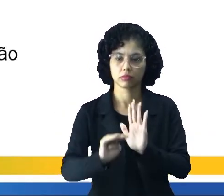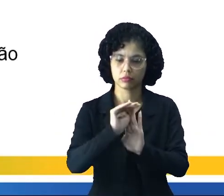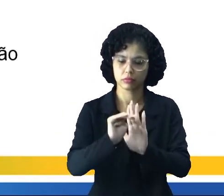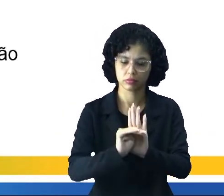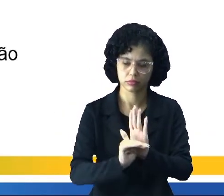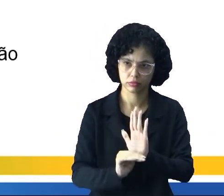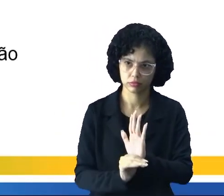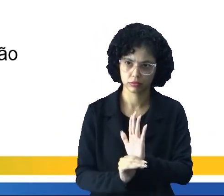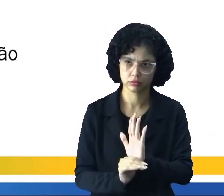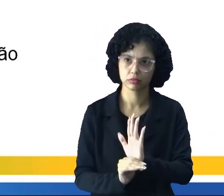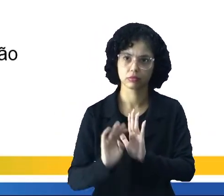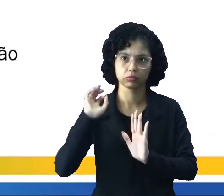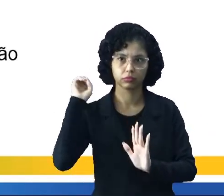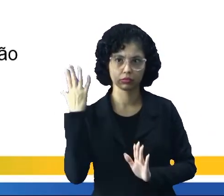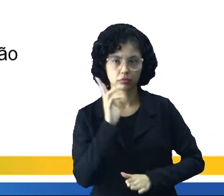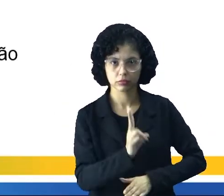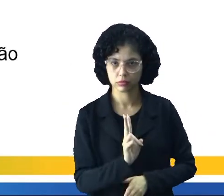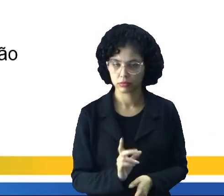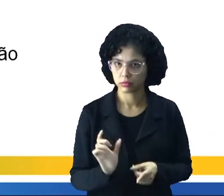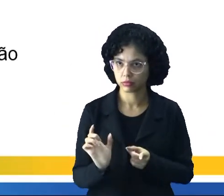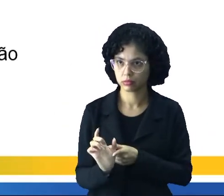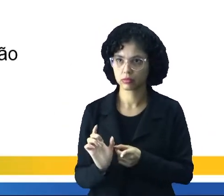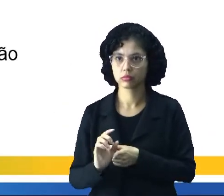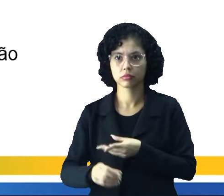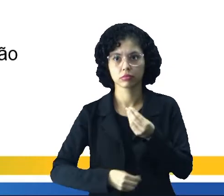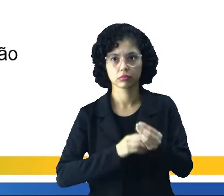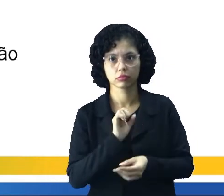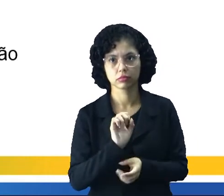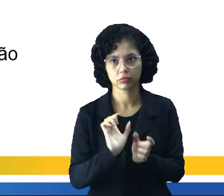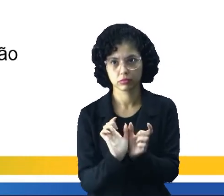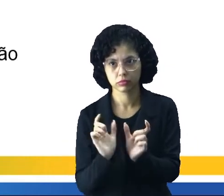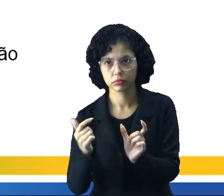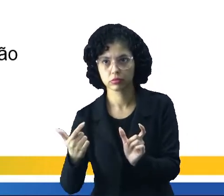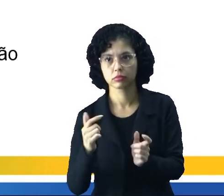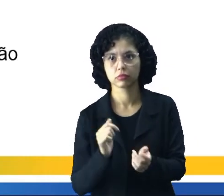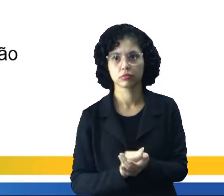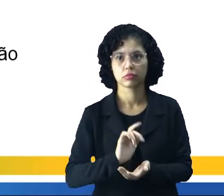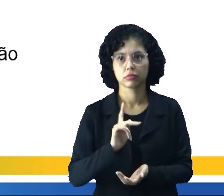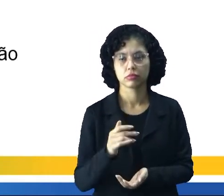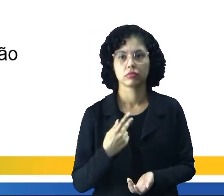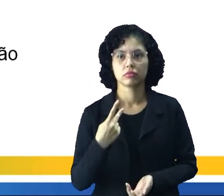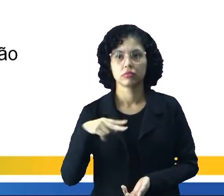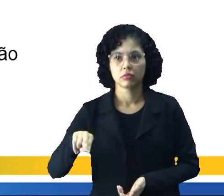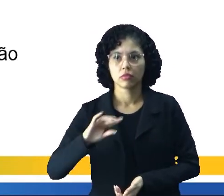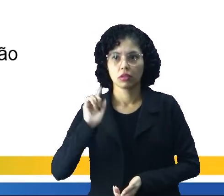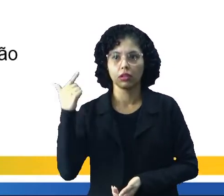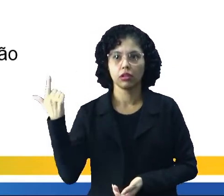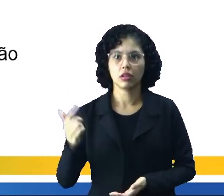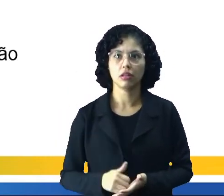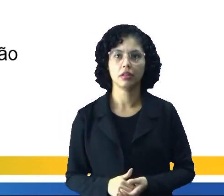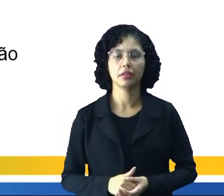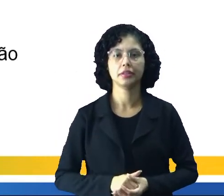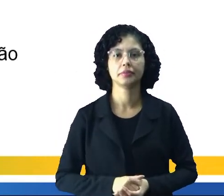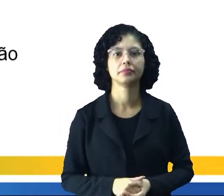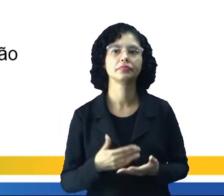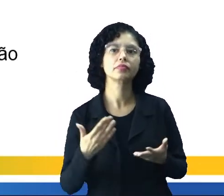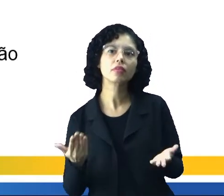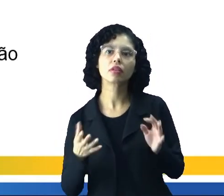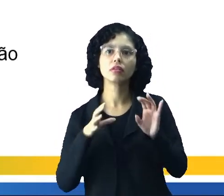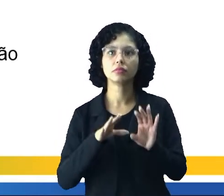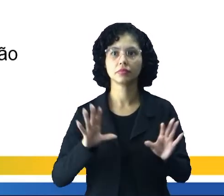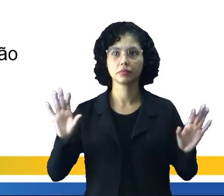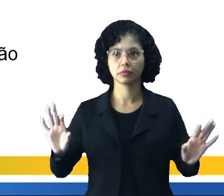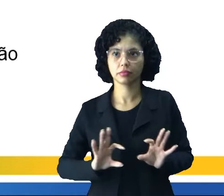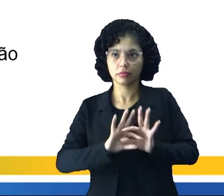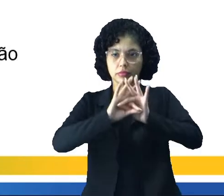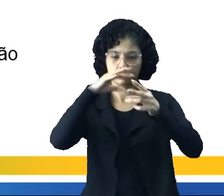intercalando a recorrência de uma mesma palavra com sinônimos, hipônimos, pronomes, etc. Então, para isso, né,